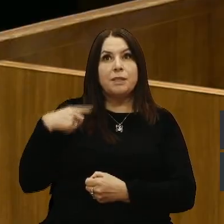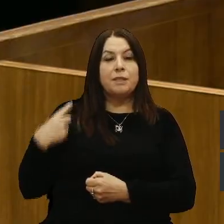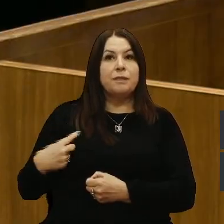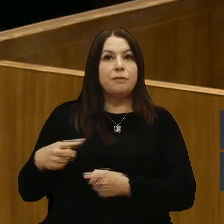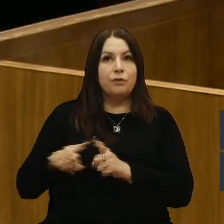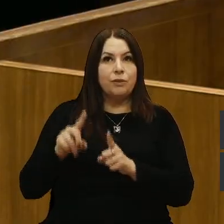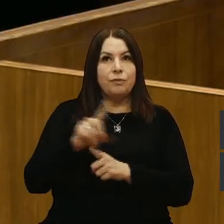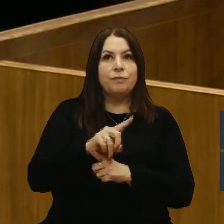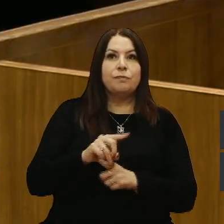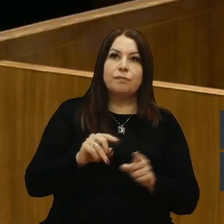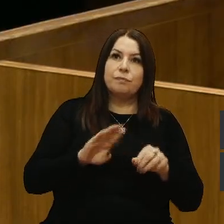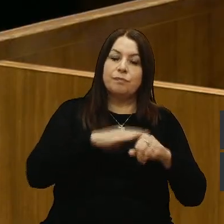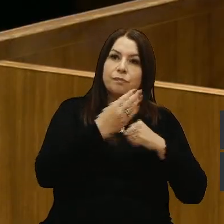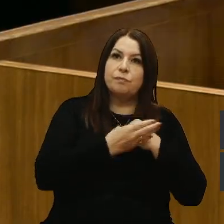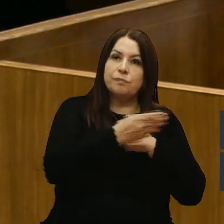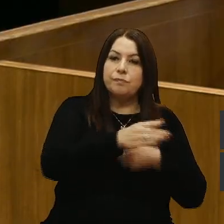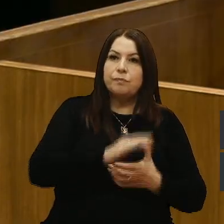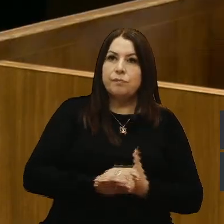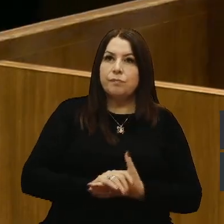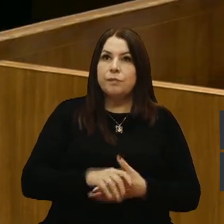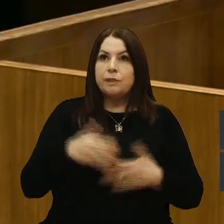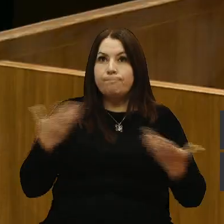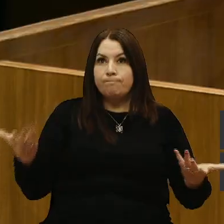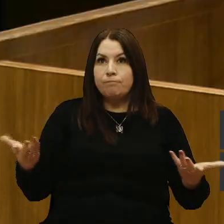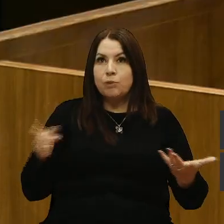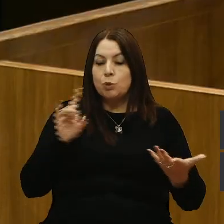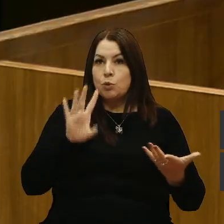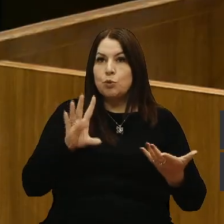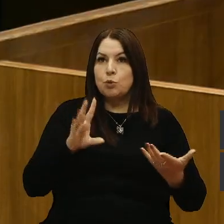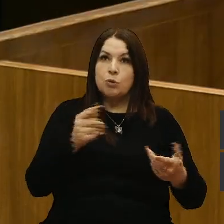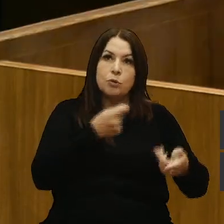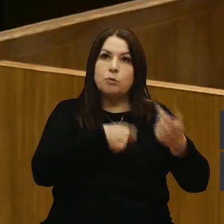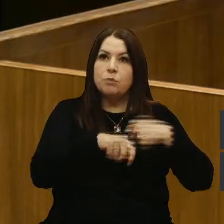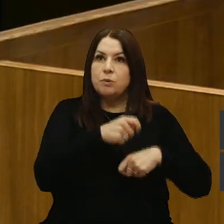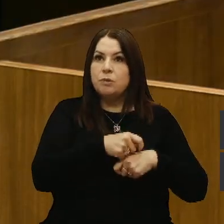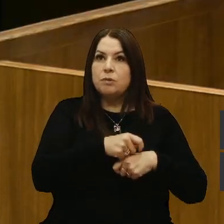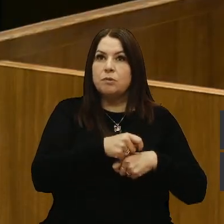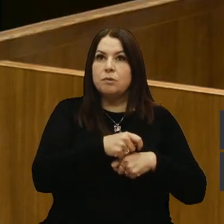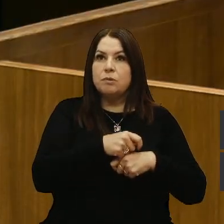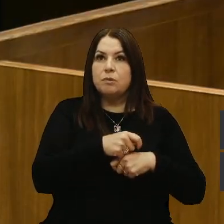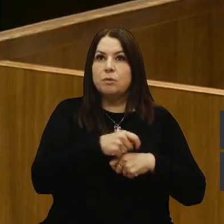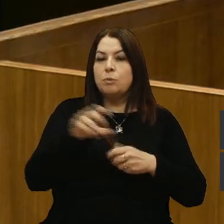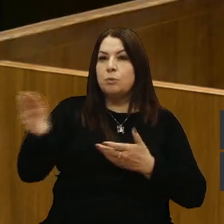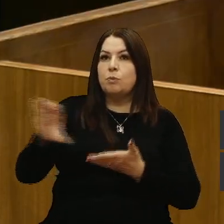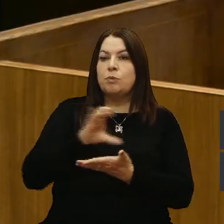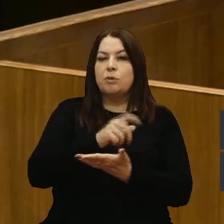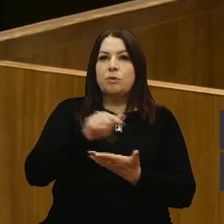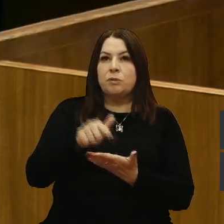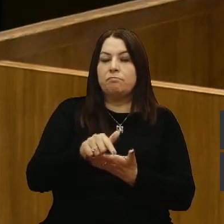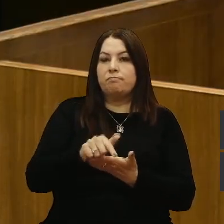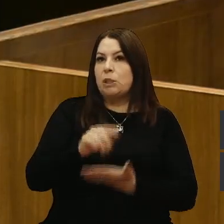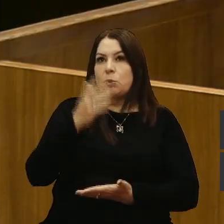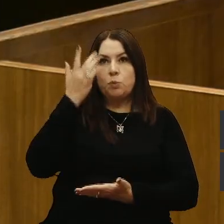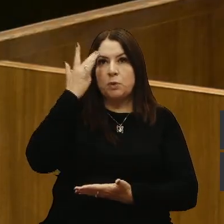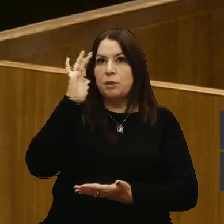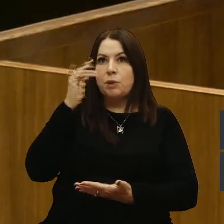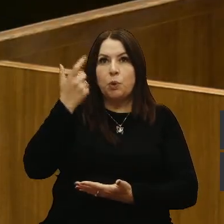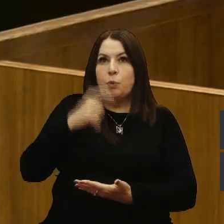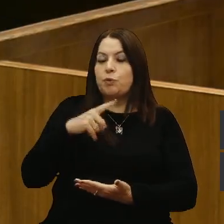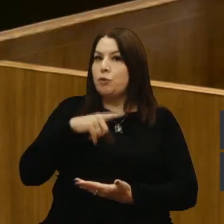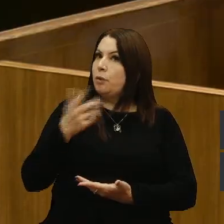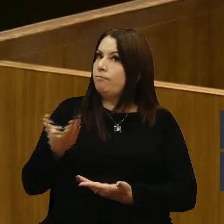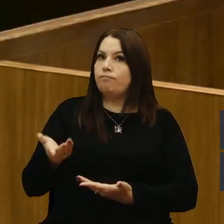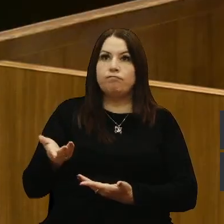Campos da Serra. Então, só governam por emendas. Eu não sei, eu acho que tem